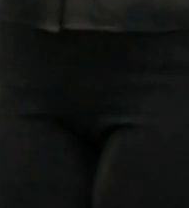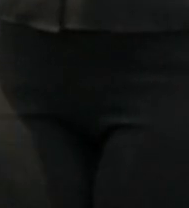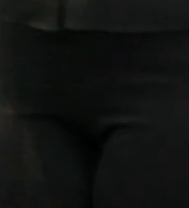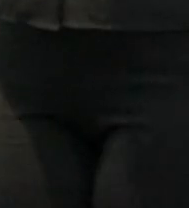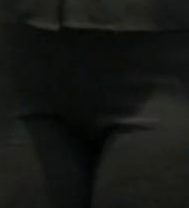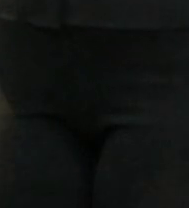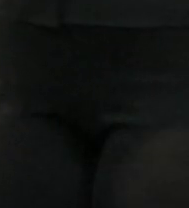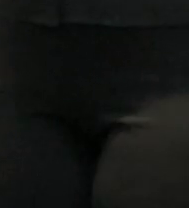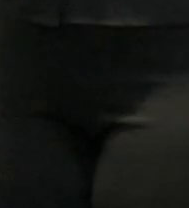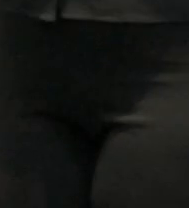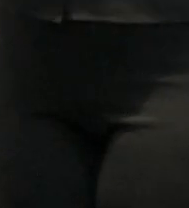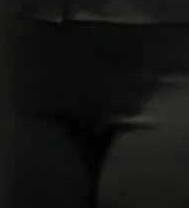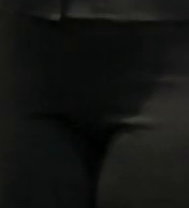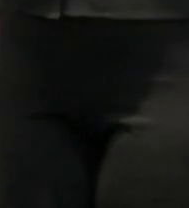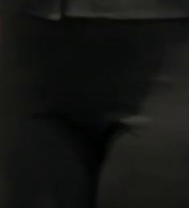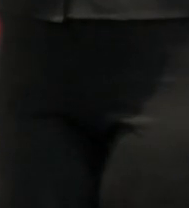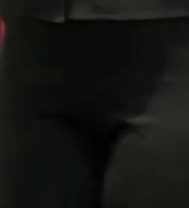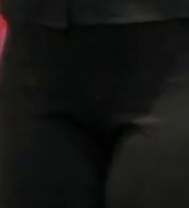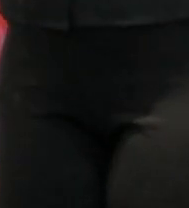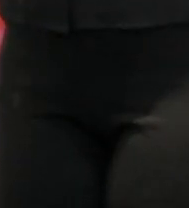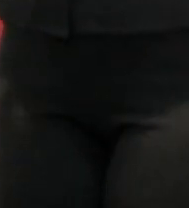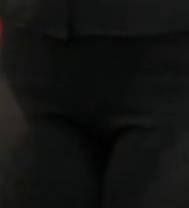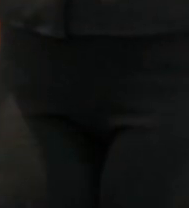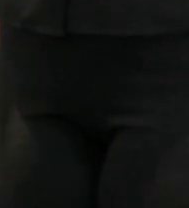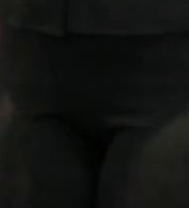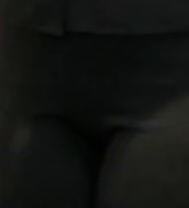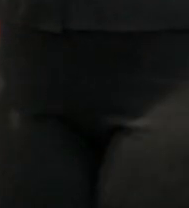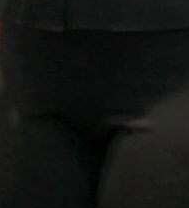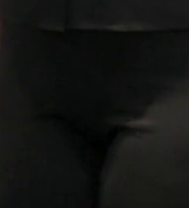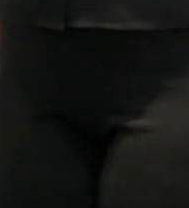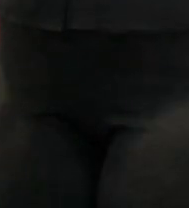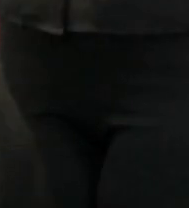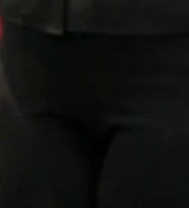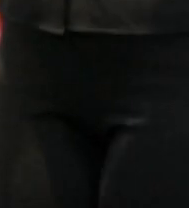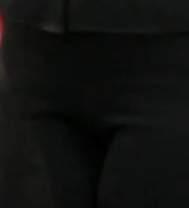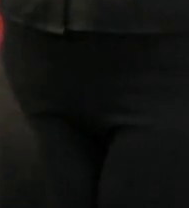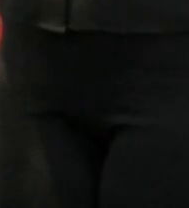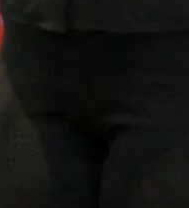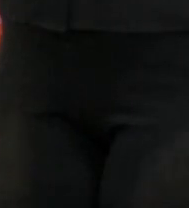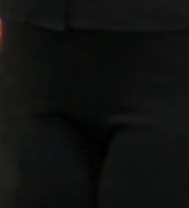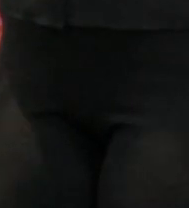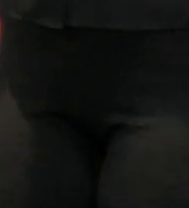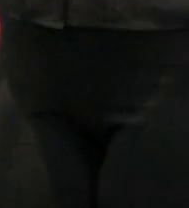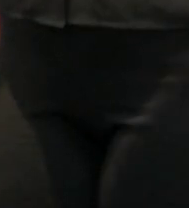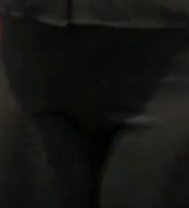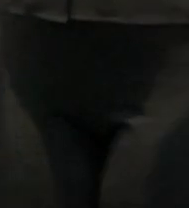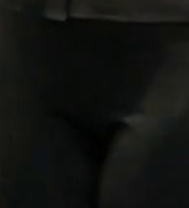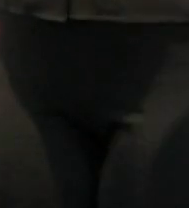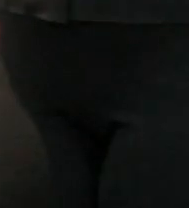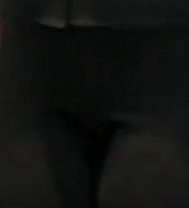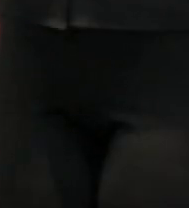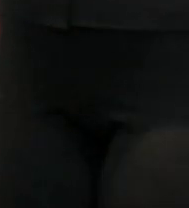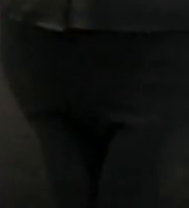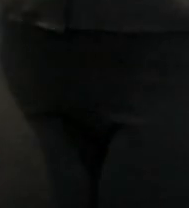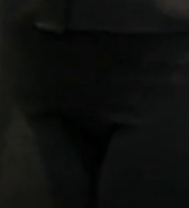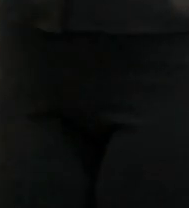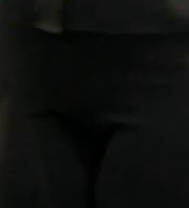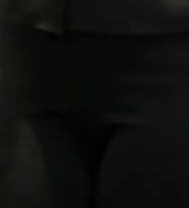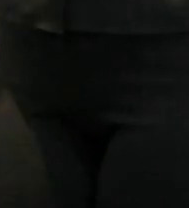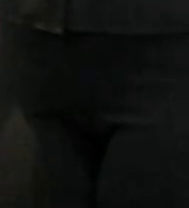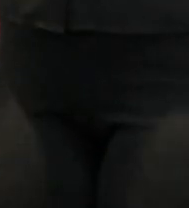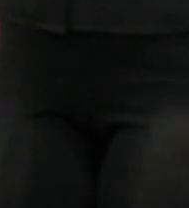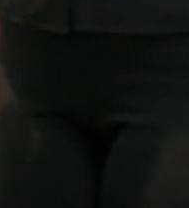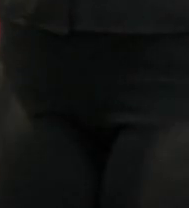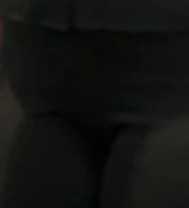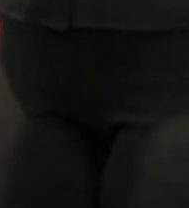vestir escovar dente pentear cabelo meu irmão não fazia nada disso e eu vou me deixar me emocionar se for o caso porque eu ouvi uma vez uma